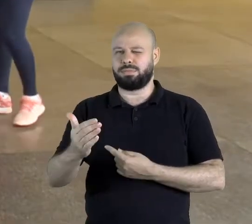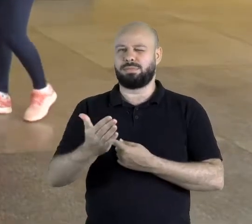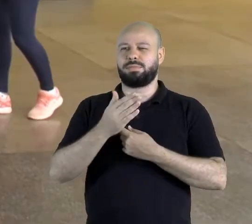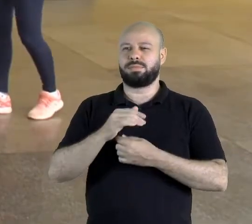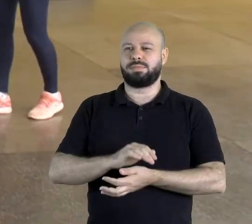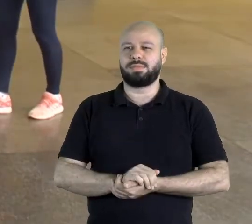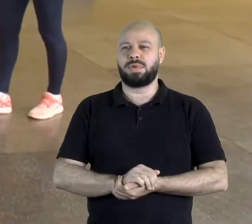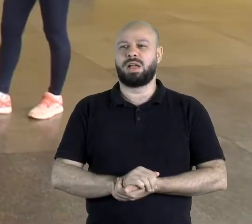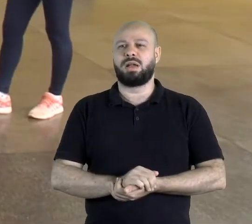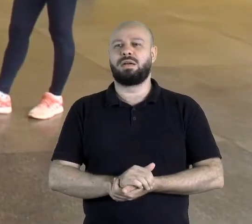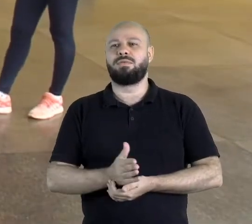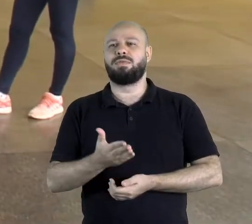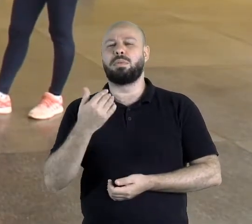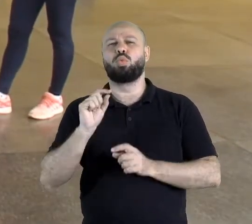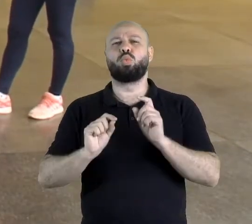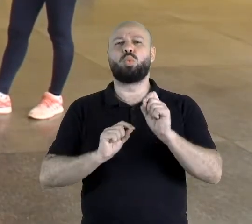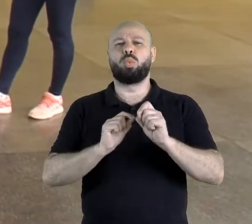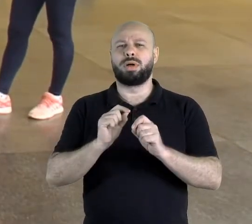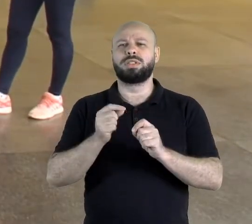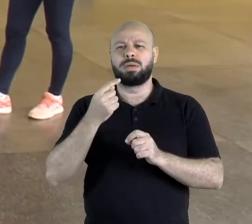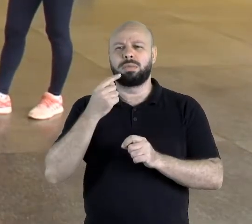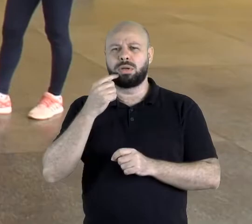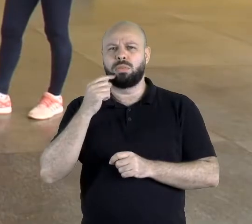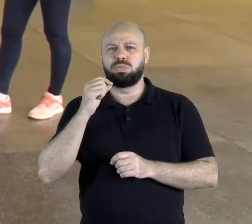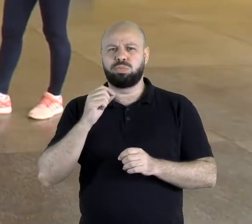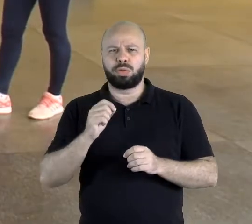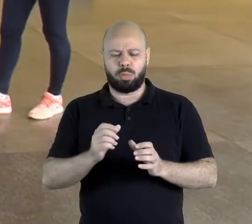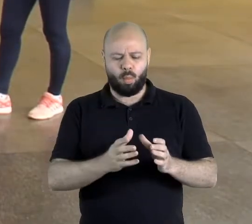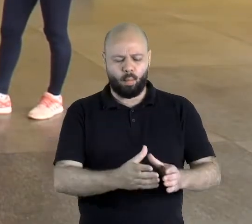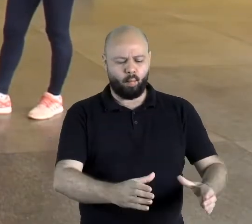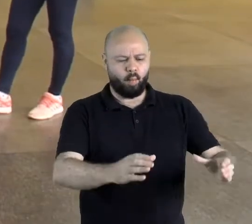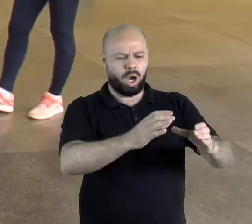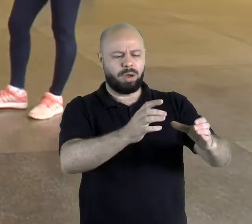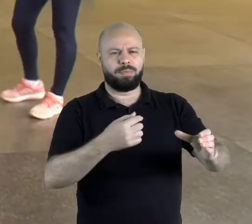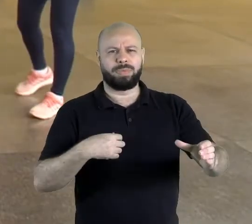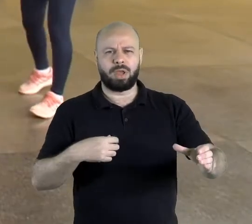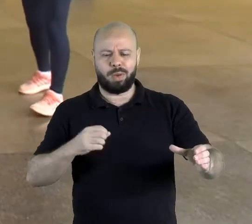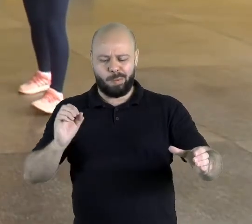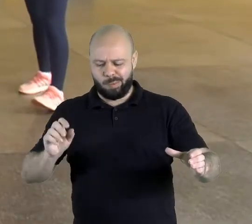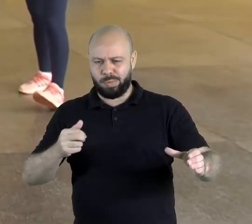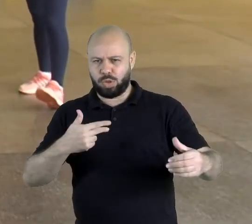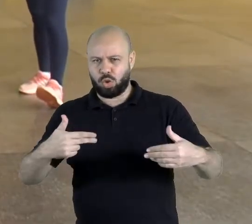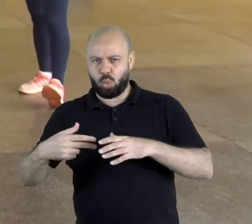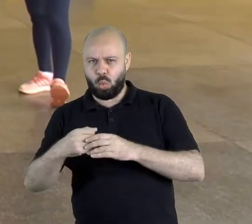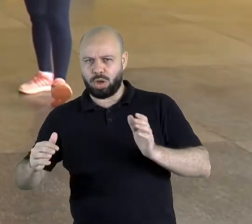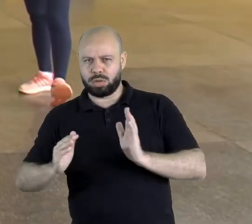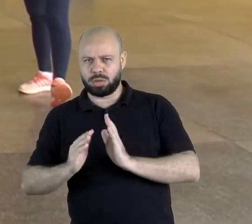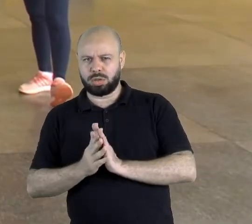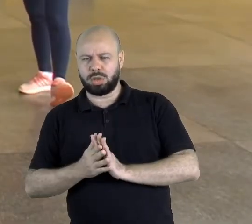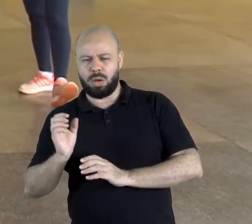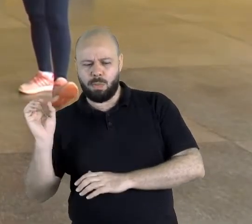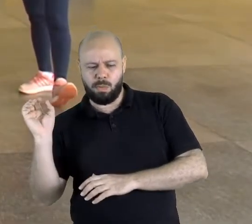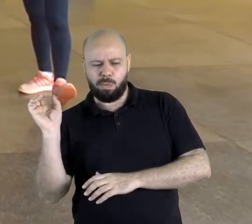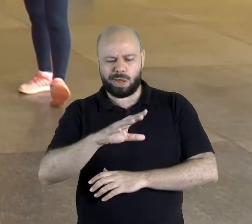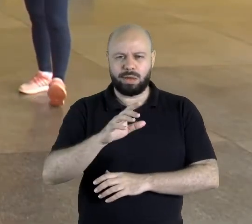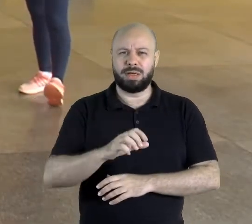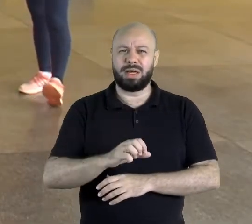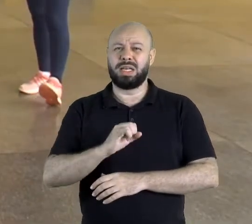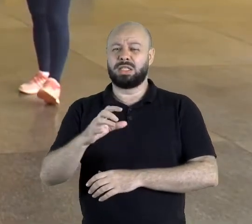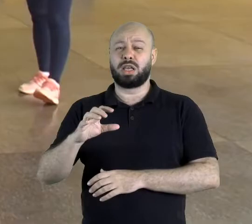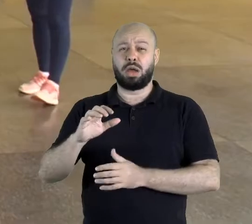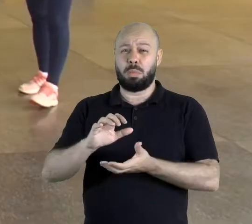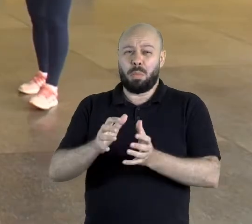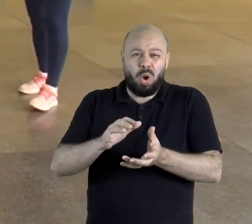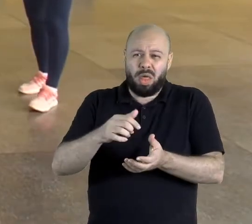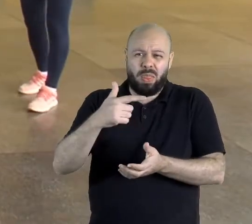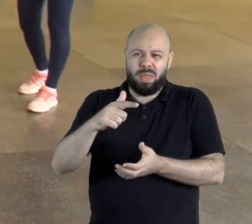Vamos arremessar dentro do balde os brinquedos, alguns objetos. Hoje nós temos bolas, se vocês não tiver bola, eu trouxe